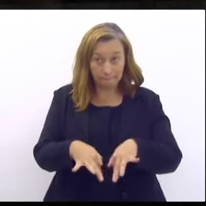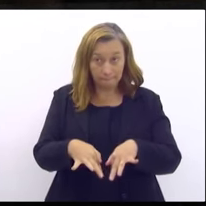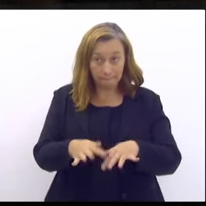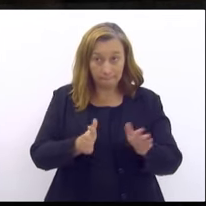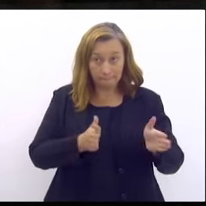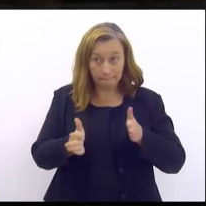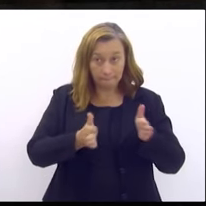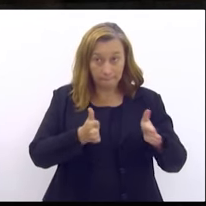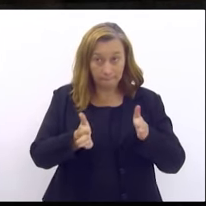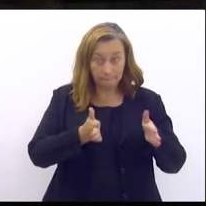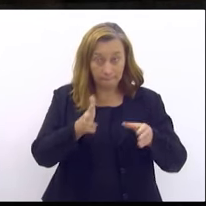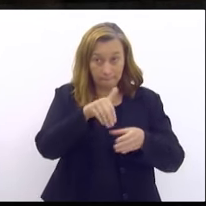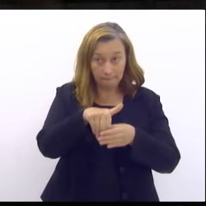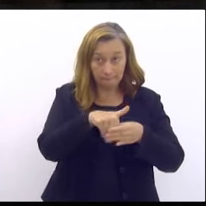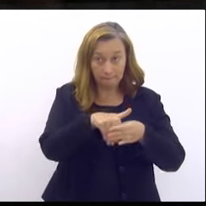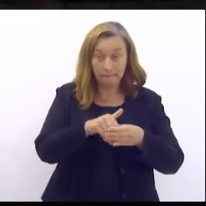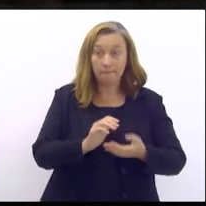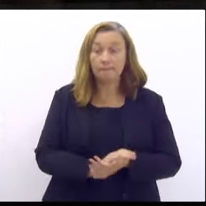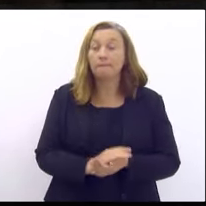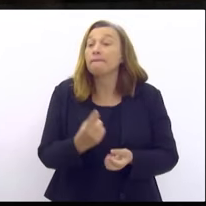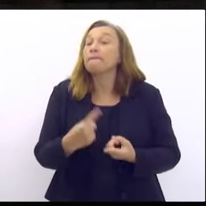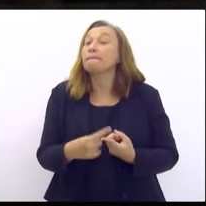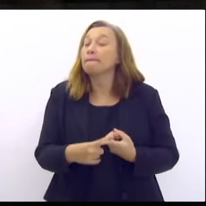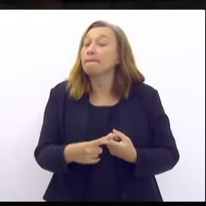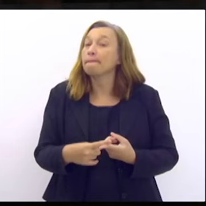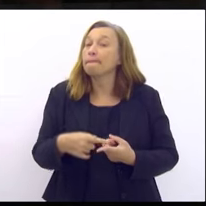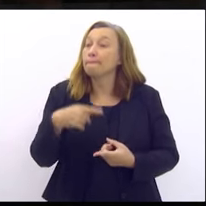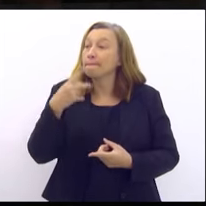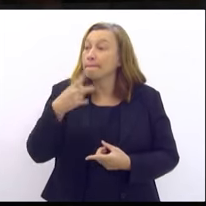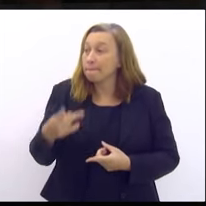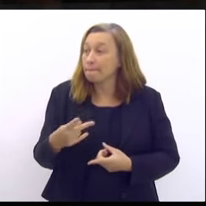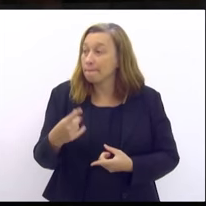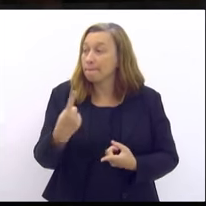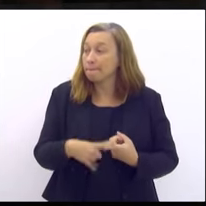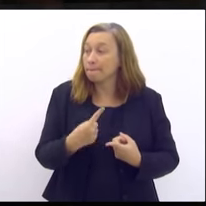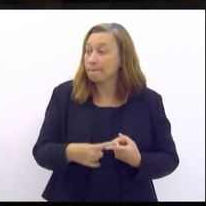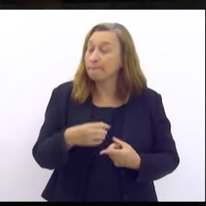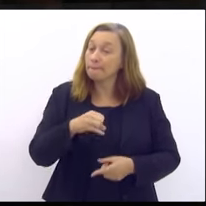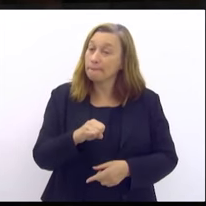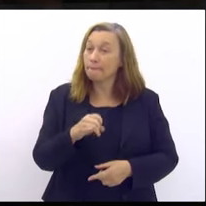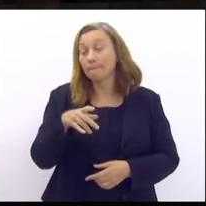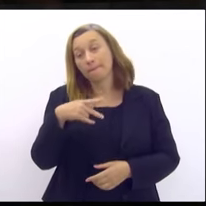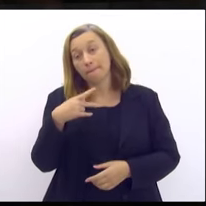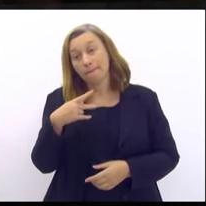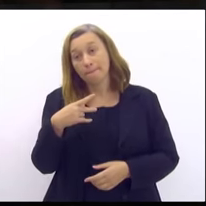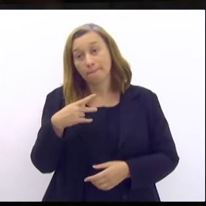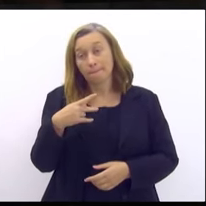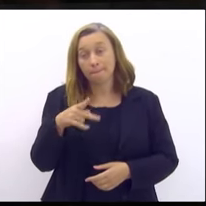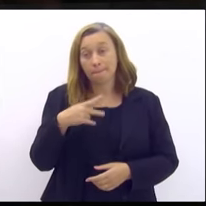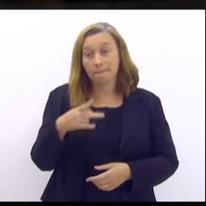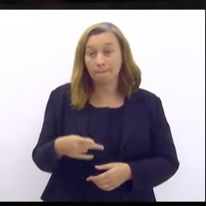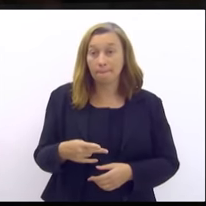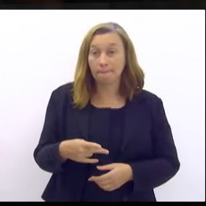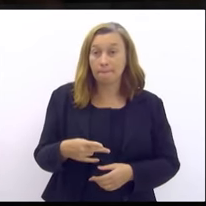período legislativo e por insisto porque se a gente for mexer em alguma alota